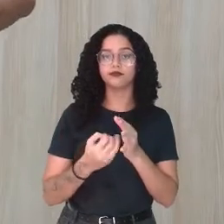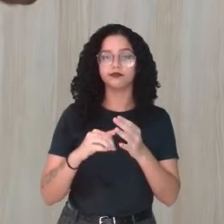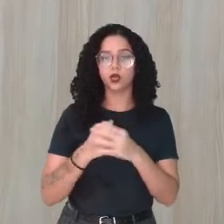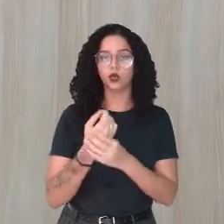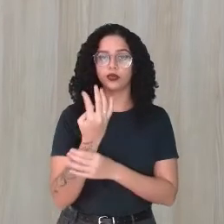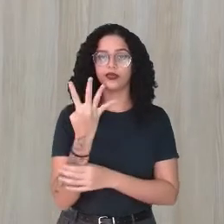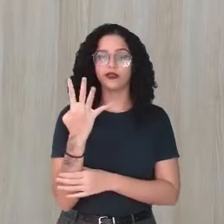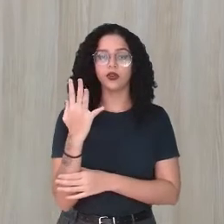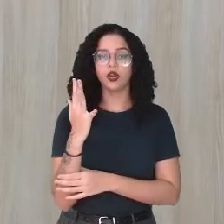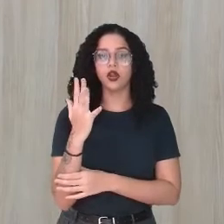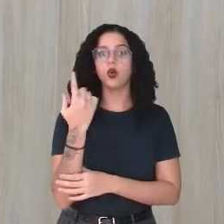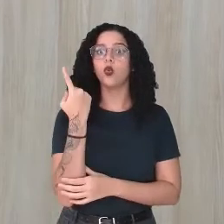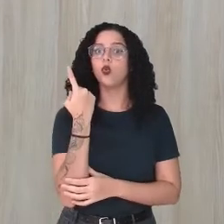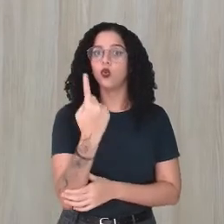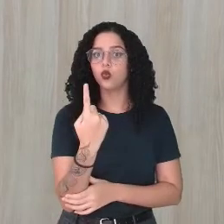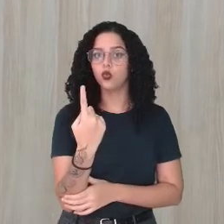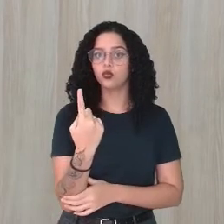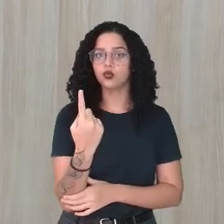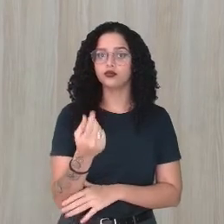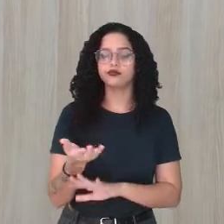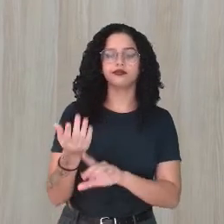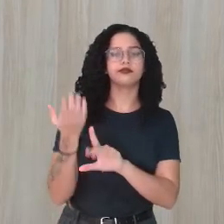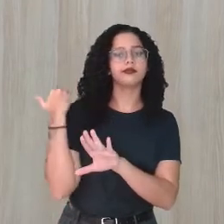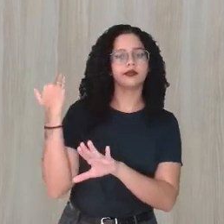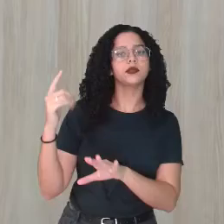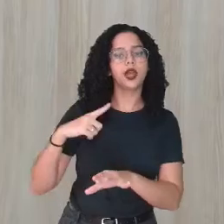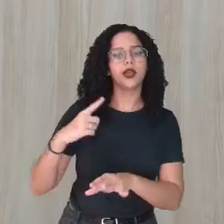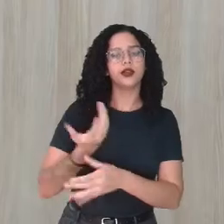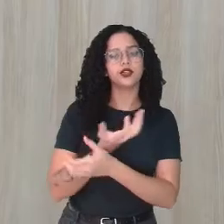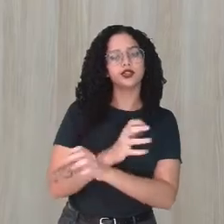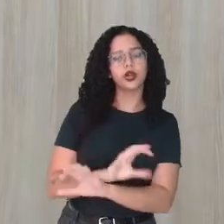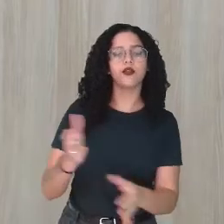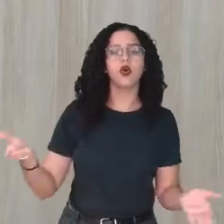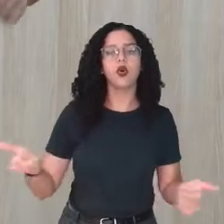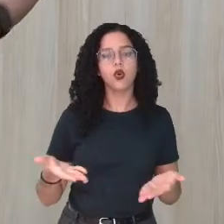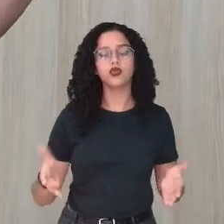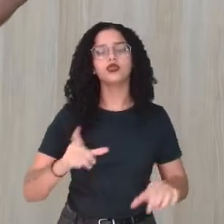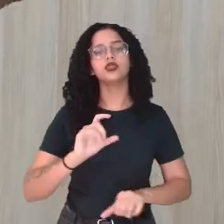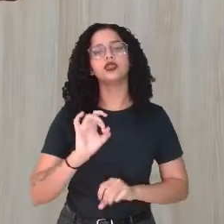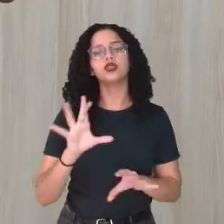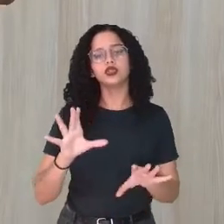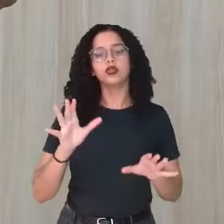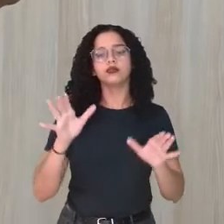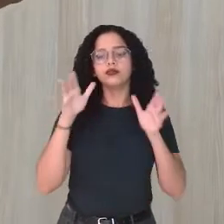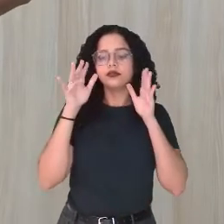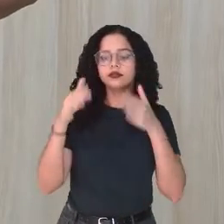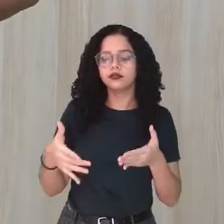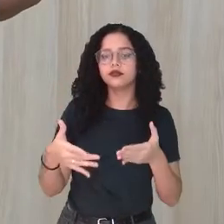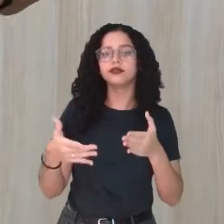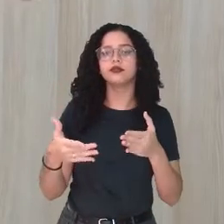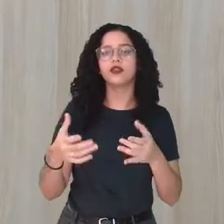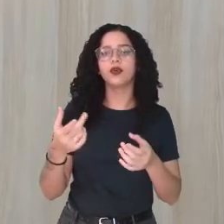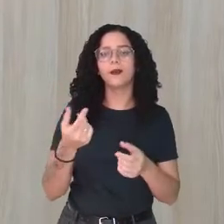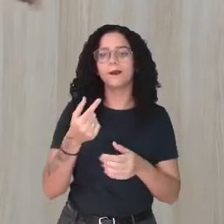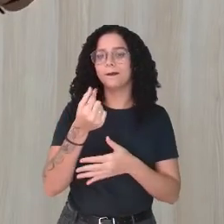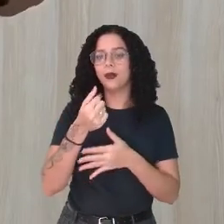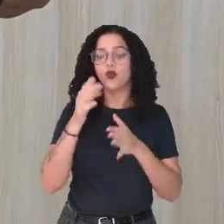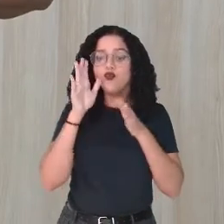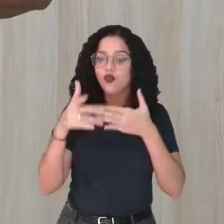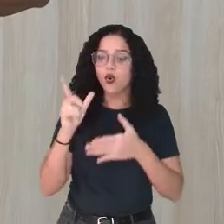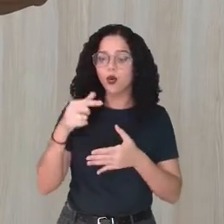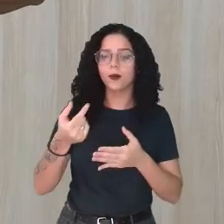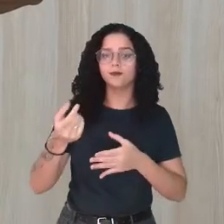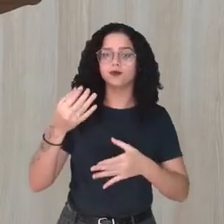é que no século XVI era mão de obra escrava e hoje é a mão de obra assalariada. É a única